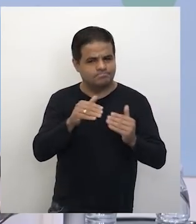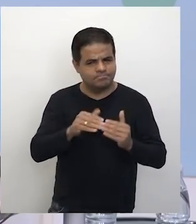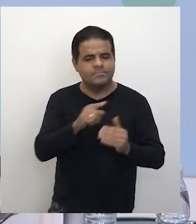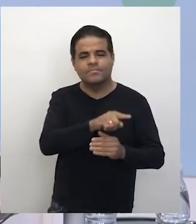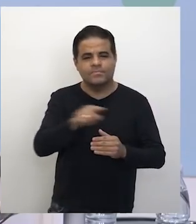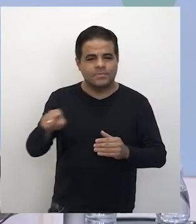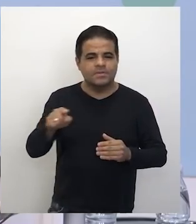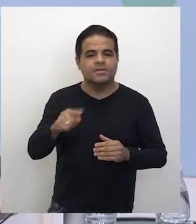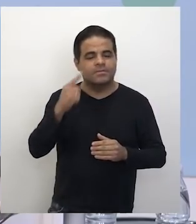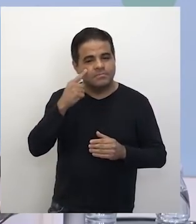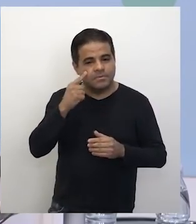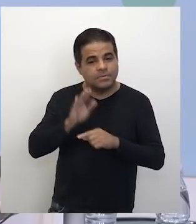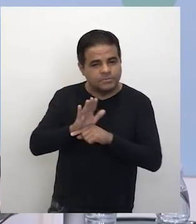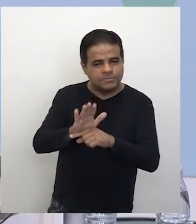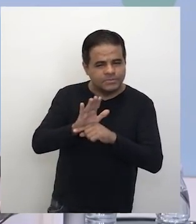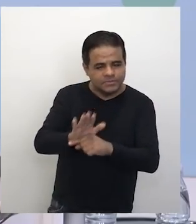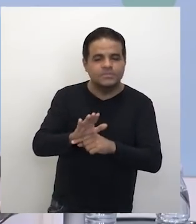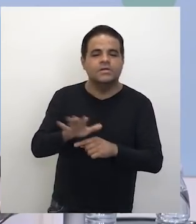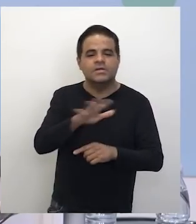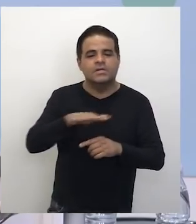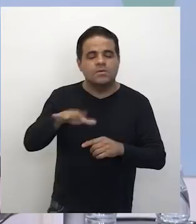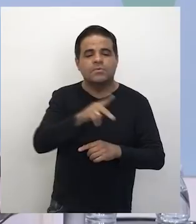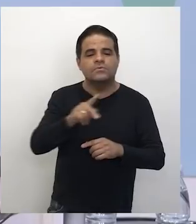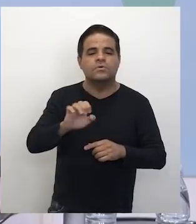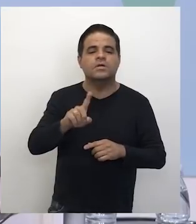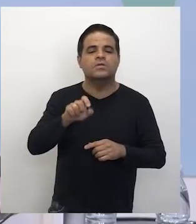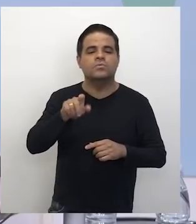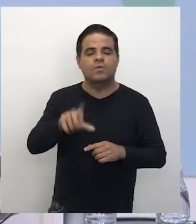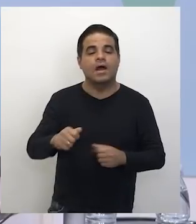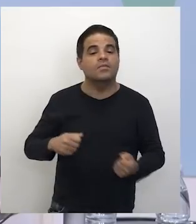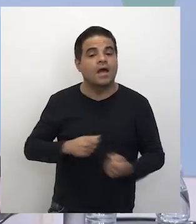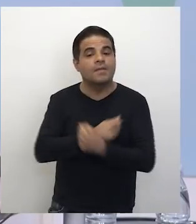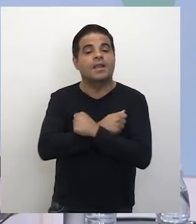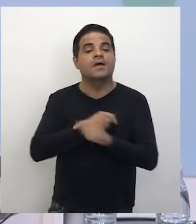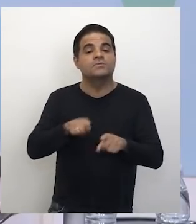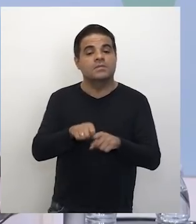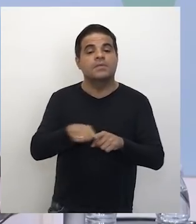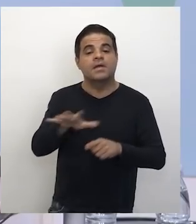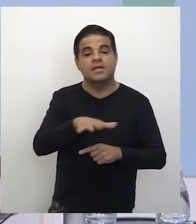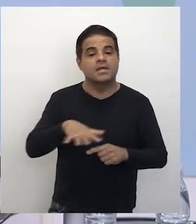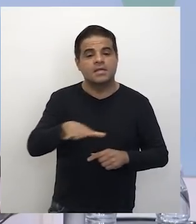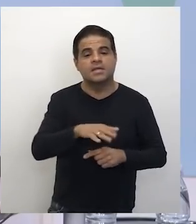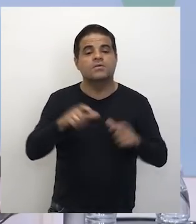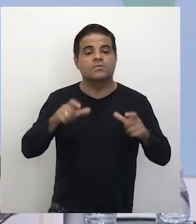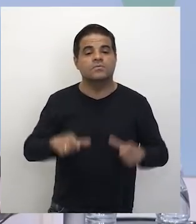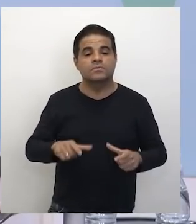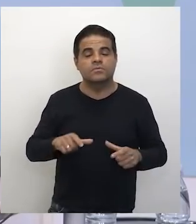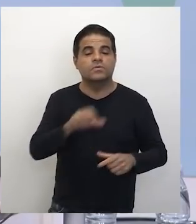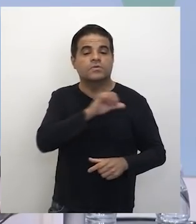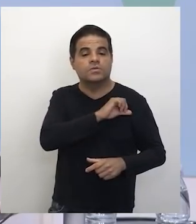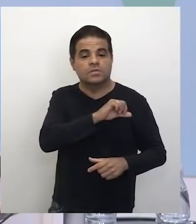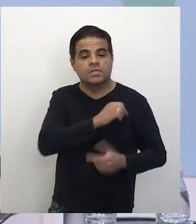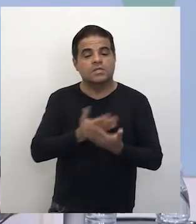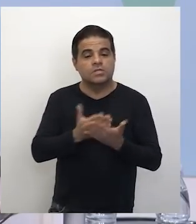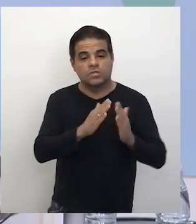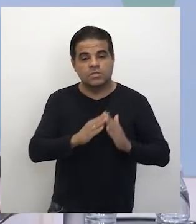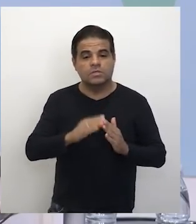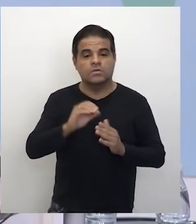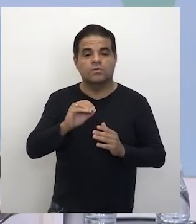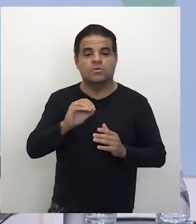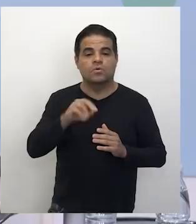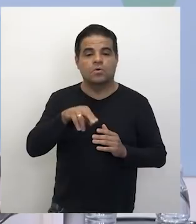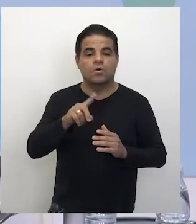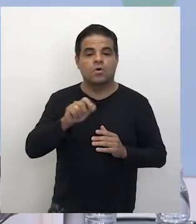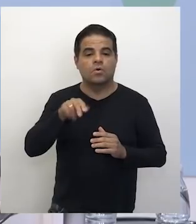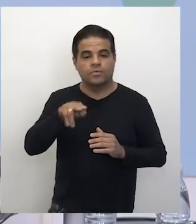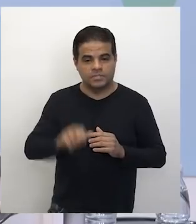Bianca. Dá uma luz aí para o pessoal. Professor Eduardo também, abraço lá para o pessoal do 9º ano lá da Escola Ondina, tá lá